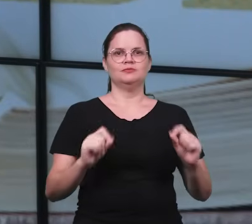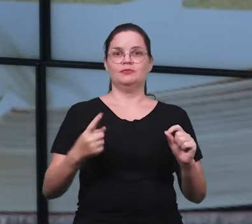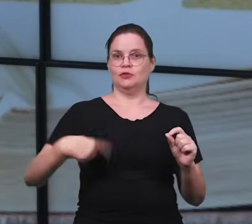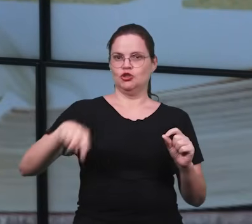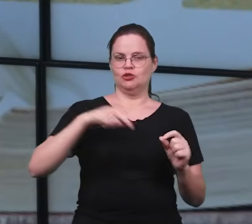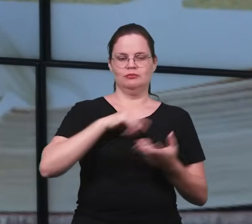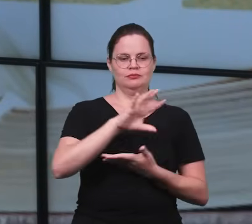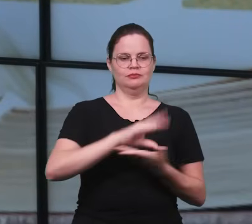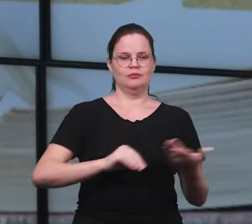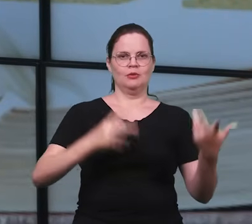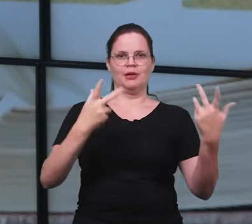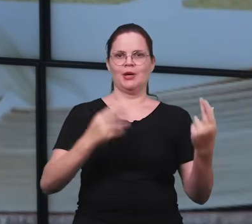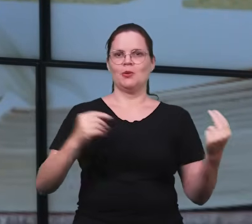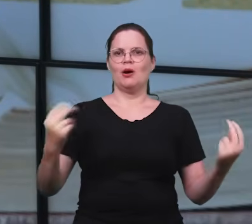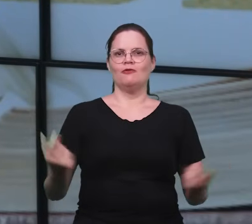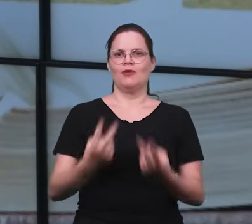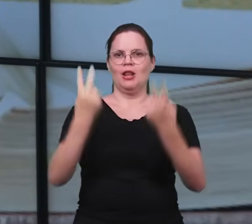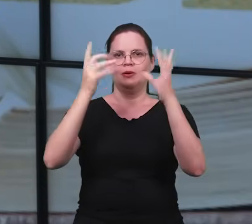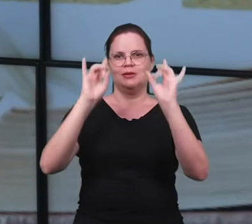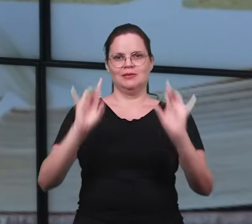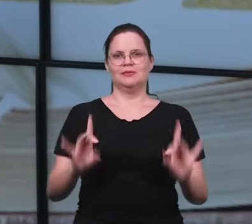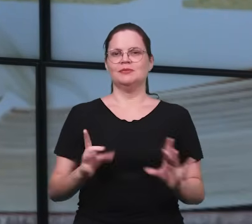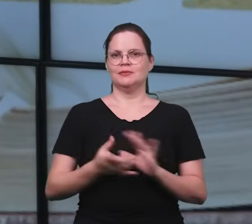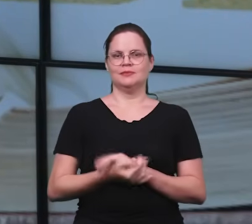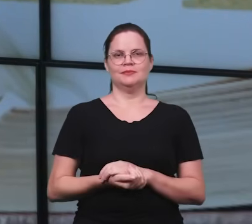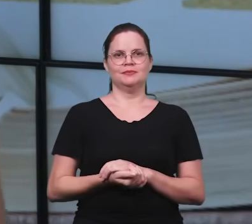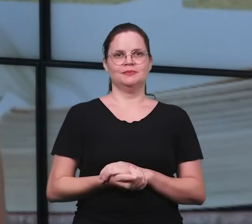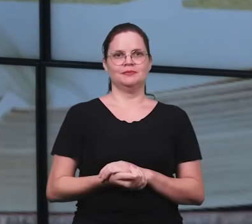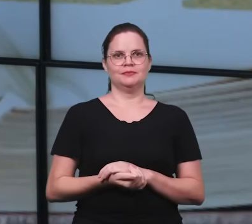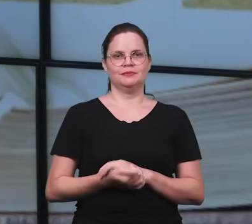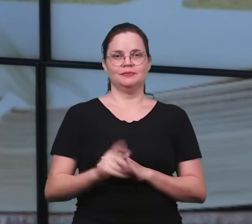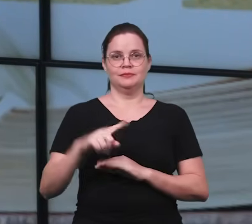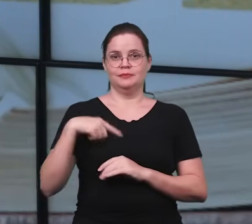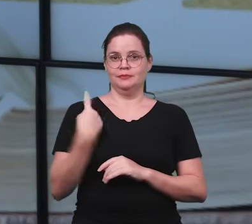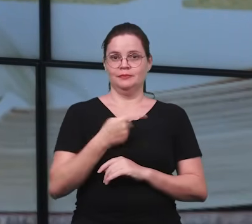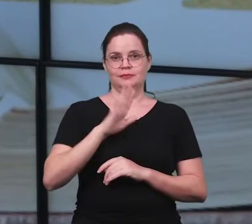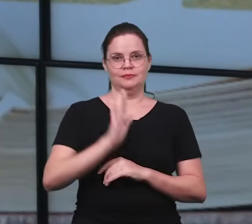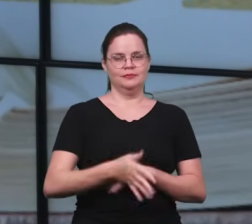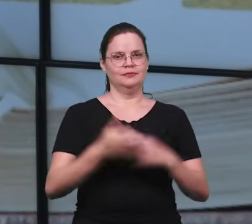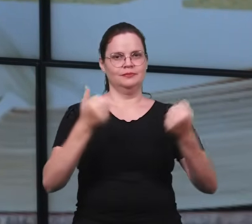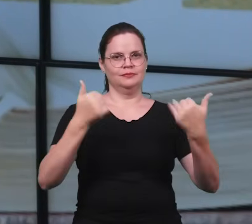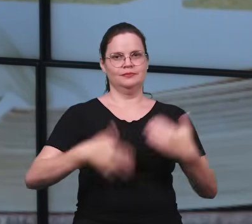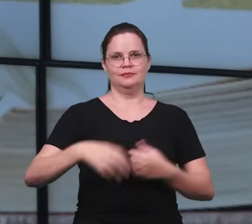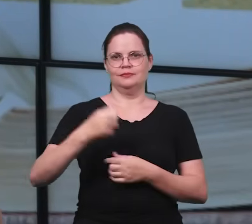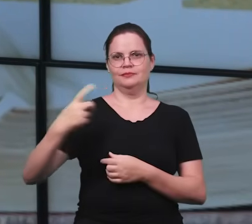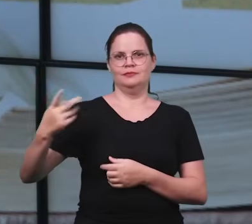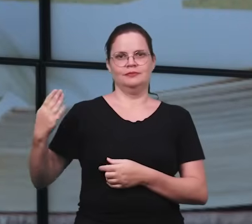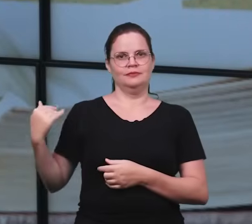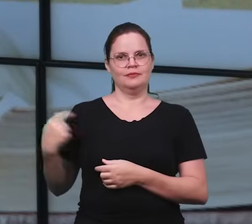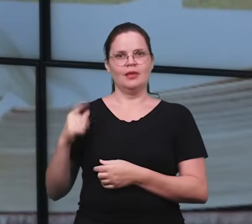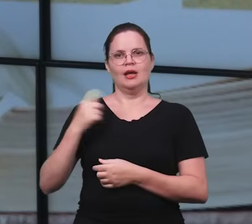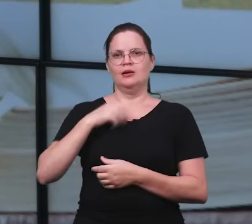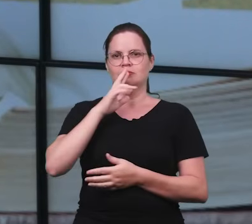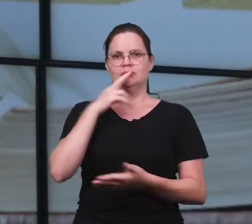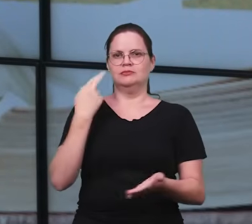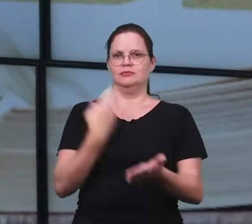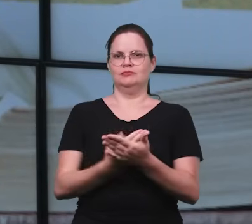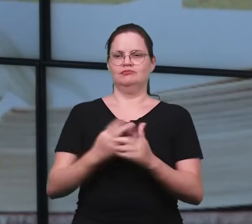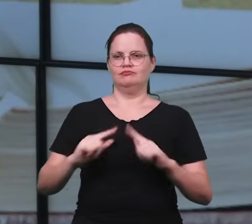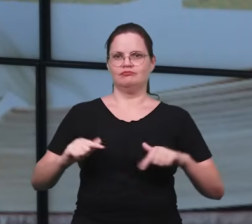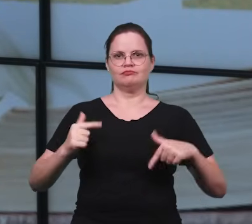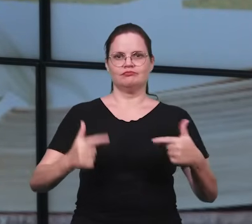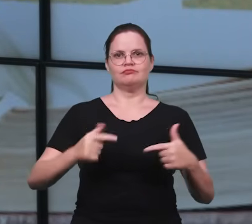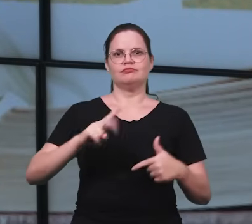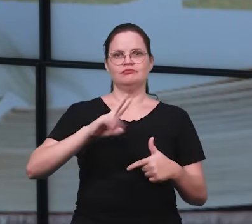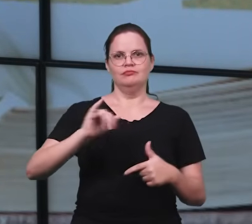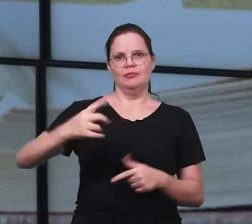mulheres virtuosas. Como nós já dissemos aqui em outros programas, é um fruto que o Senhor vai gerar em nós. Não